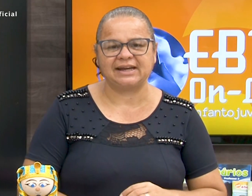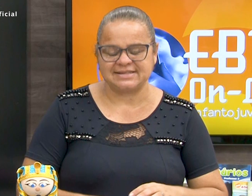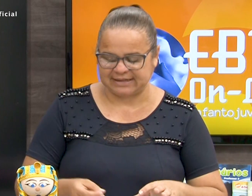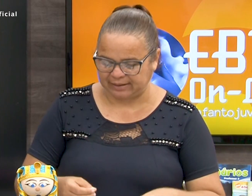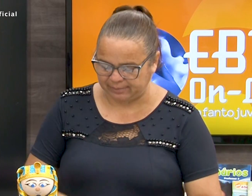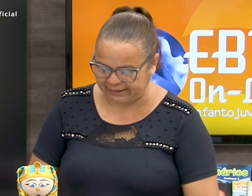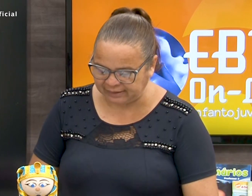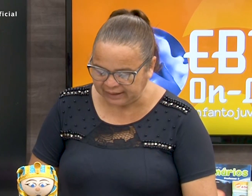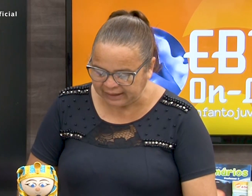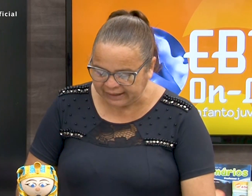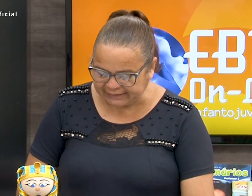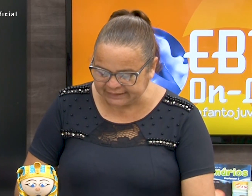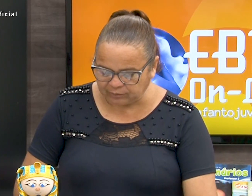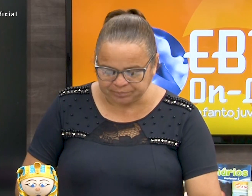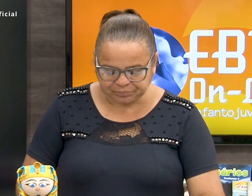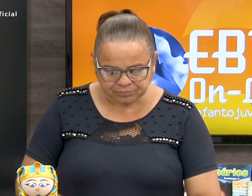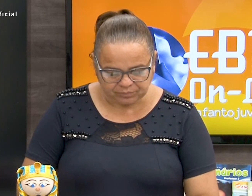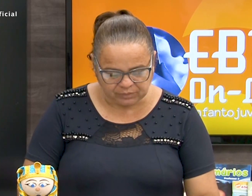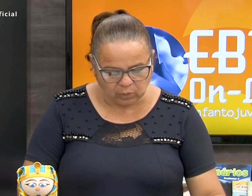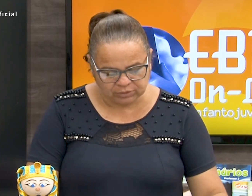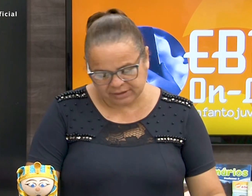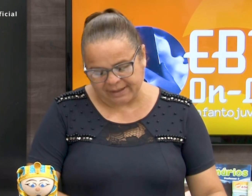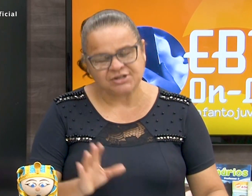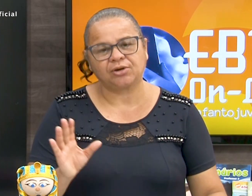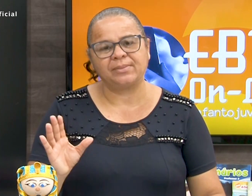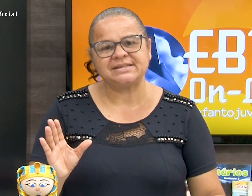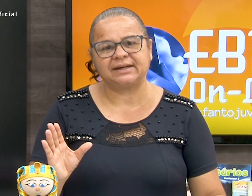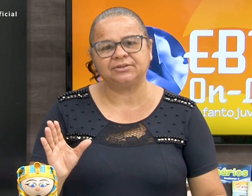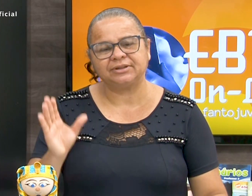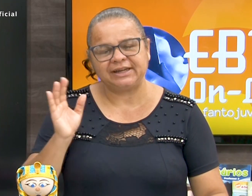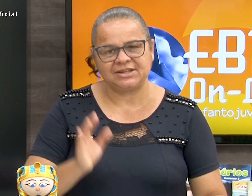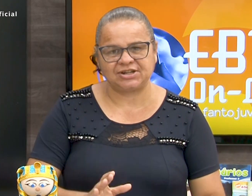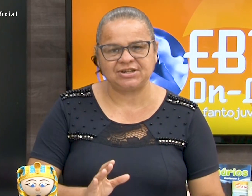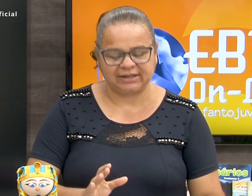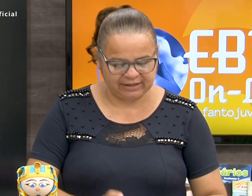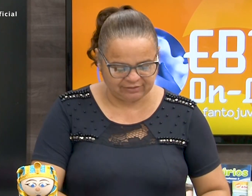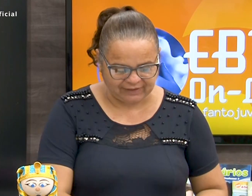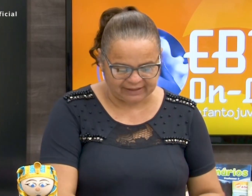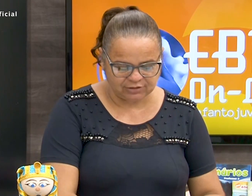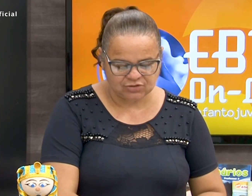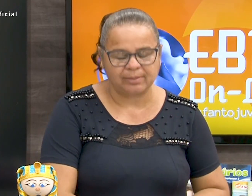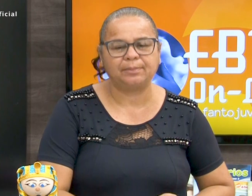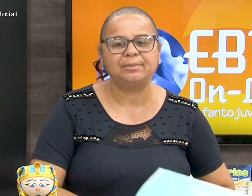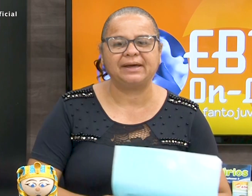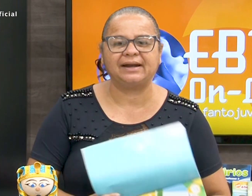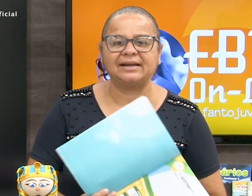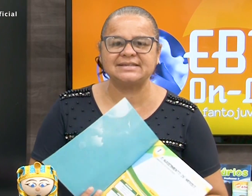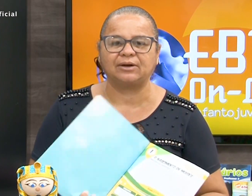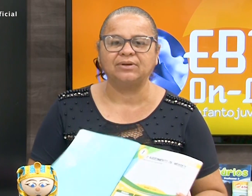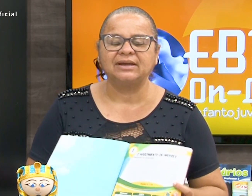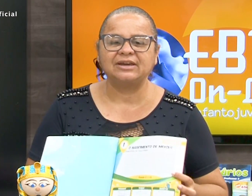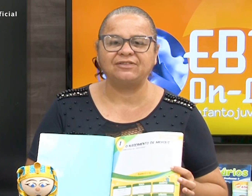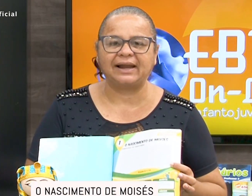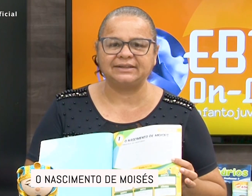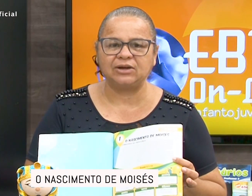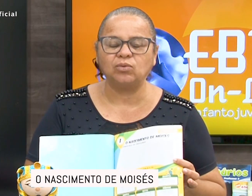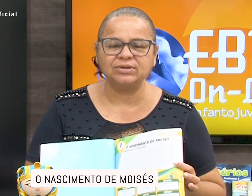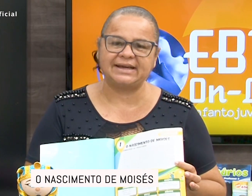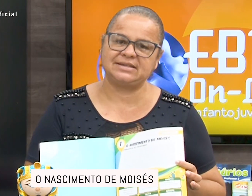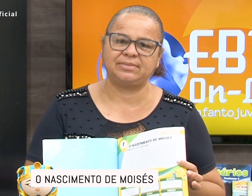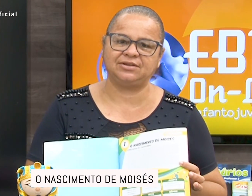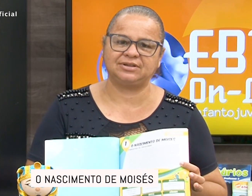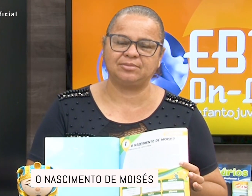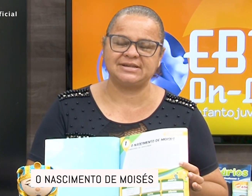essas crianças. Amém? Então, o trimestre começando e a gente aqui falando sobre a primeira lição, que fala de